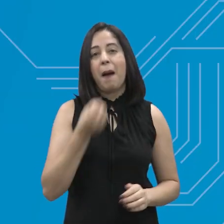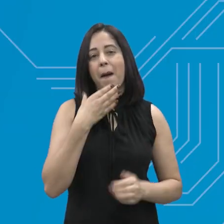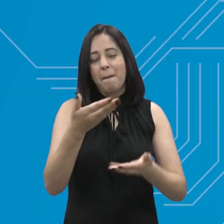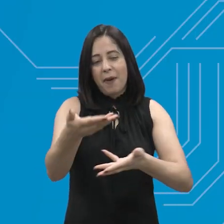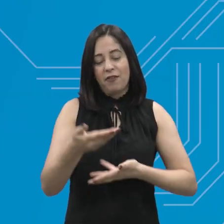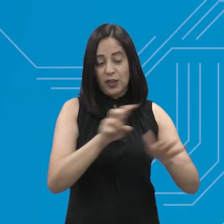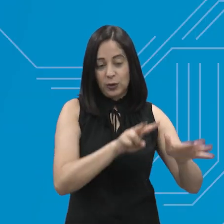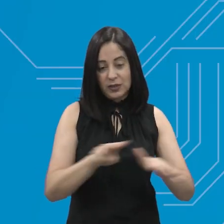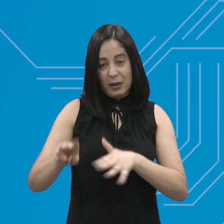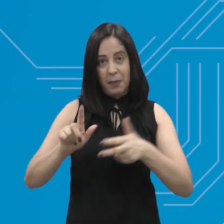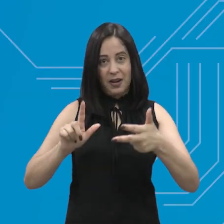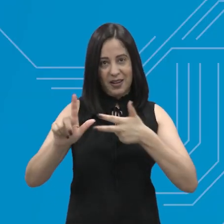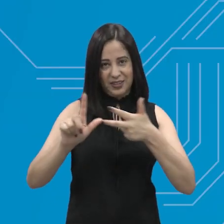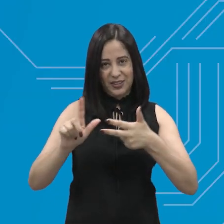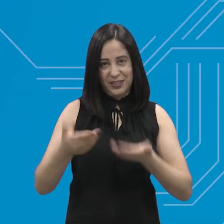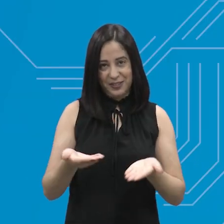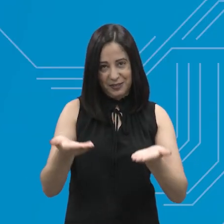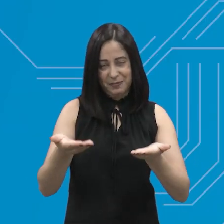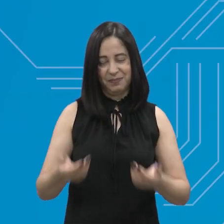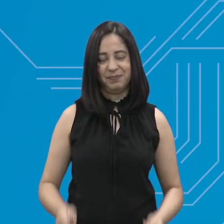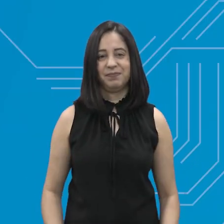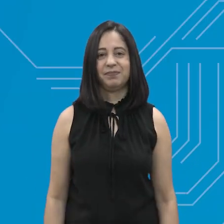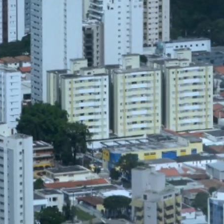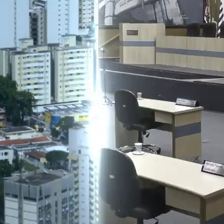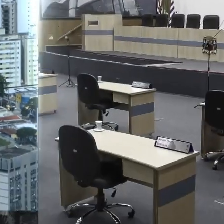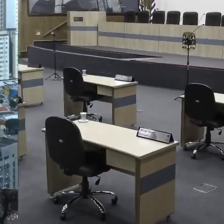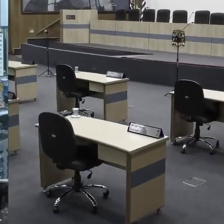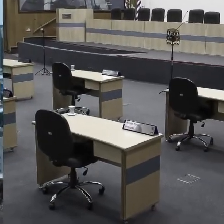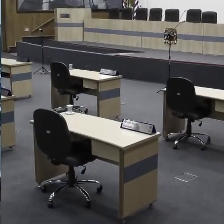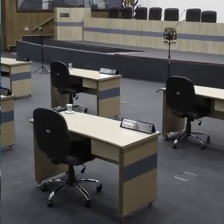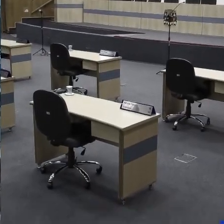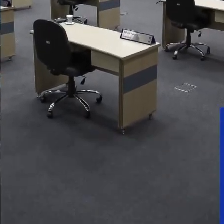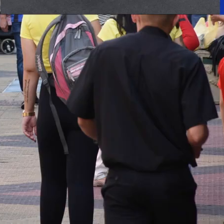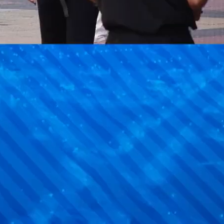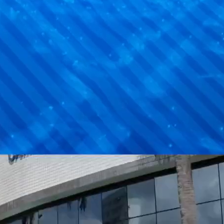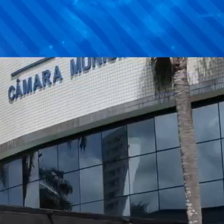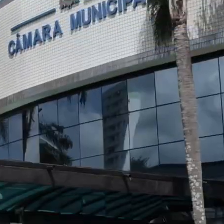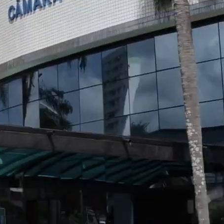muito bem-vindo ao Semana Legislativa.